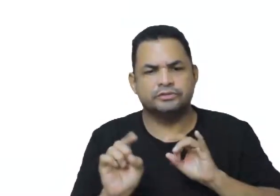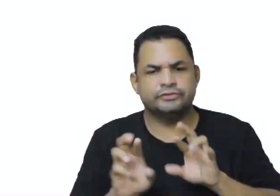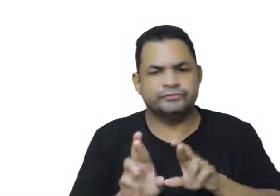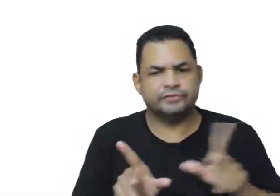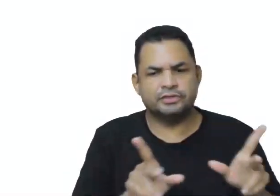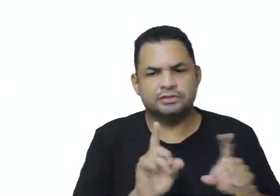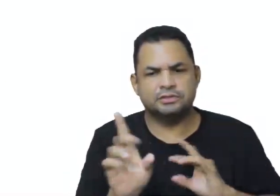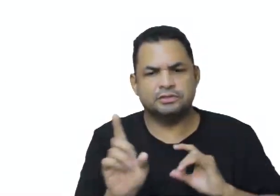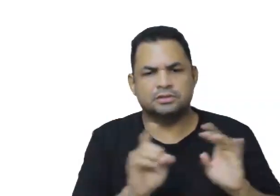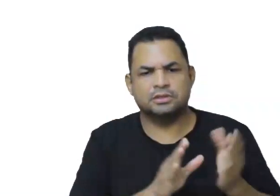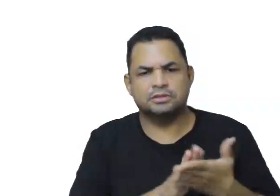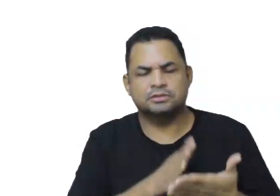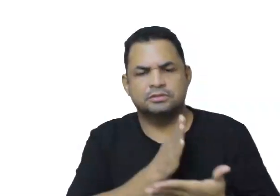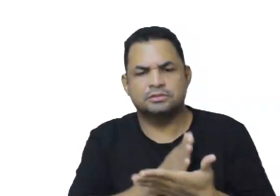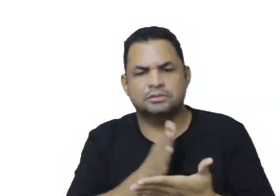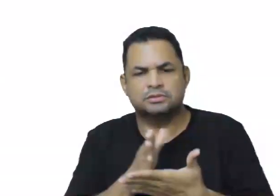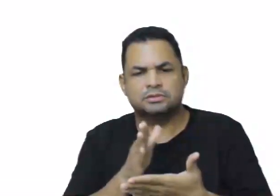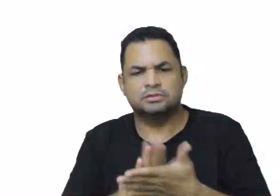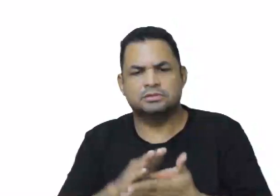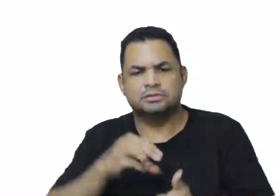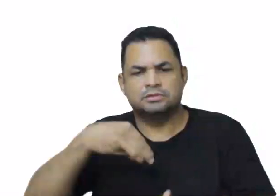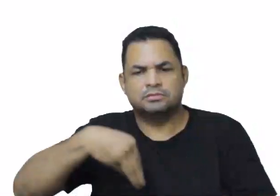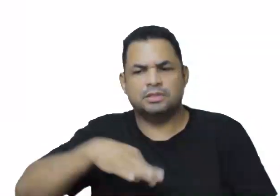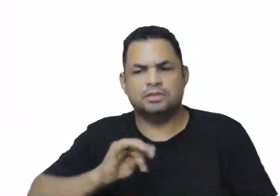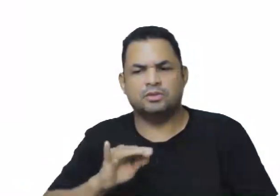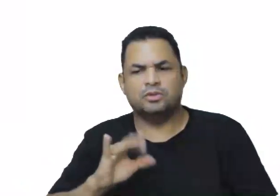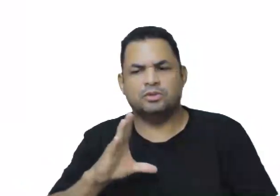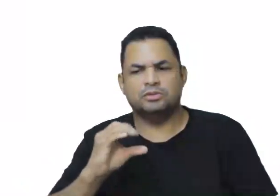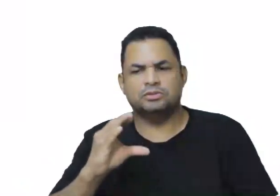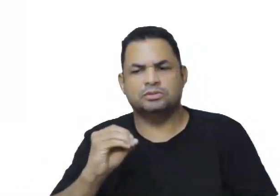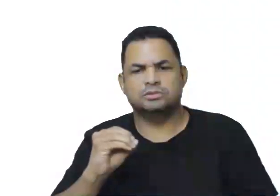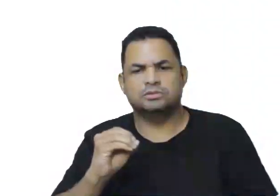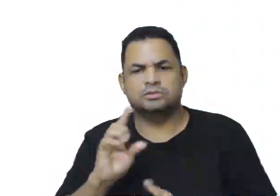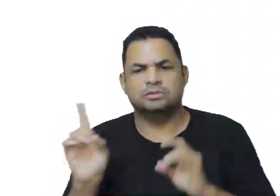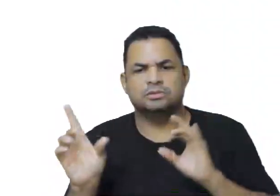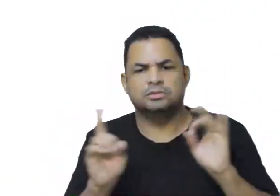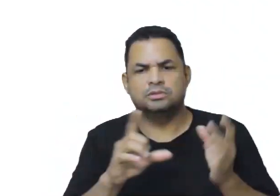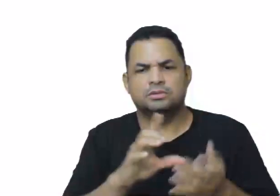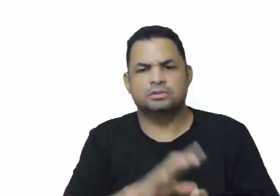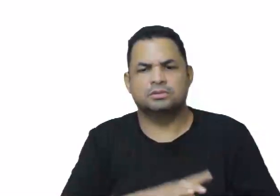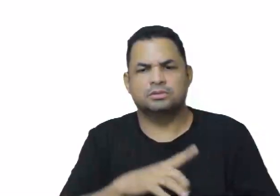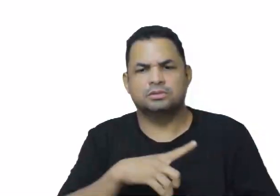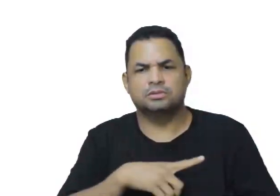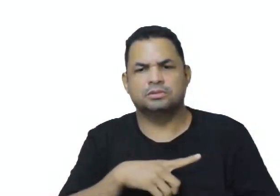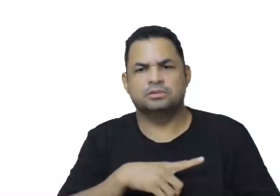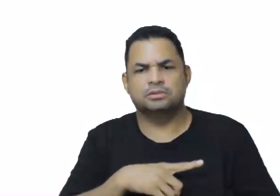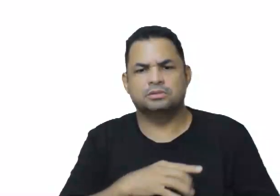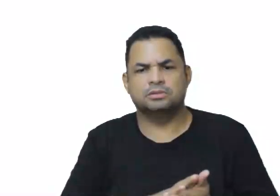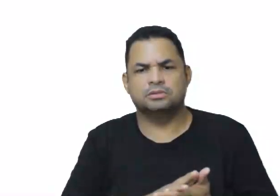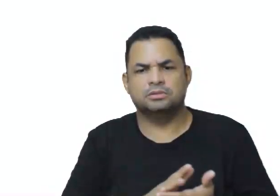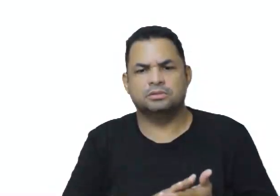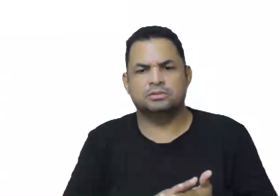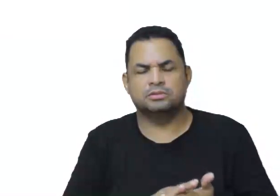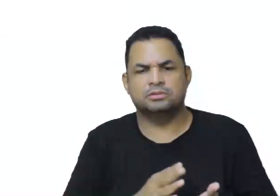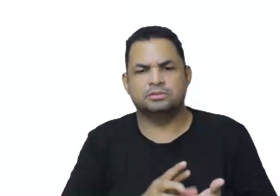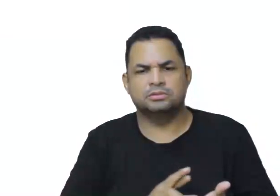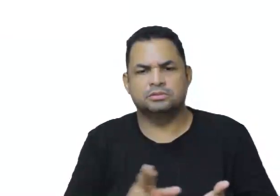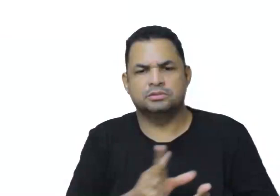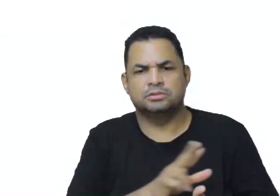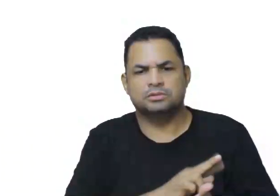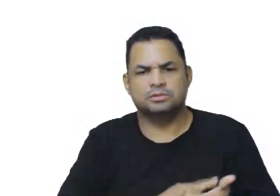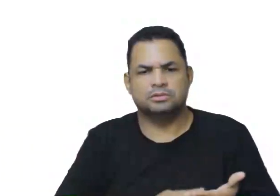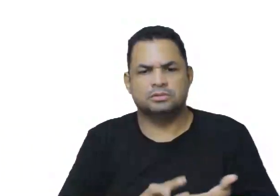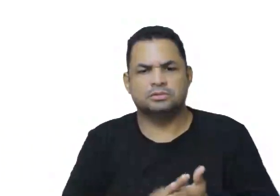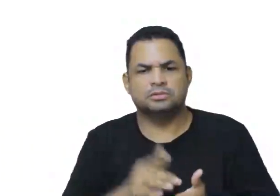em vários processos mitóticos que eu falei, ó. E cada uma dessas divisões, né, dessas várias divisões que vai